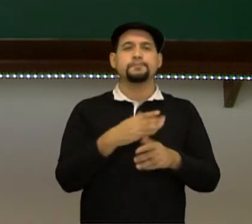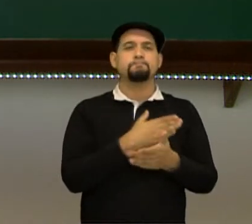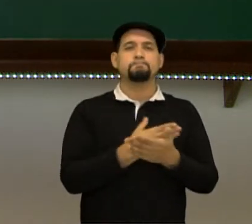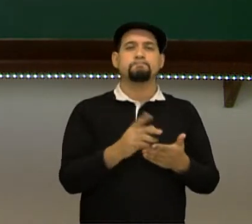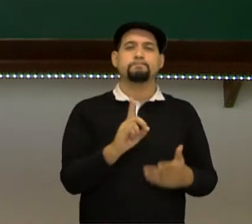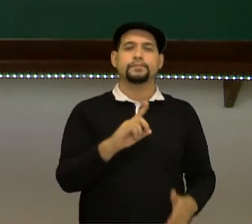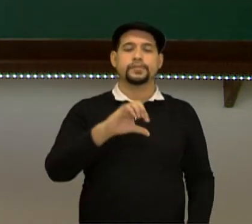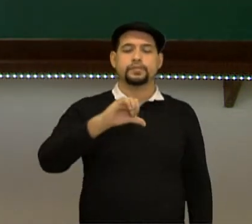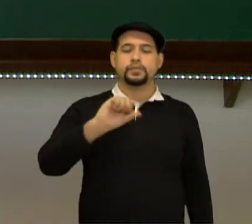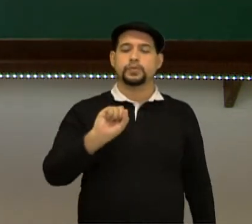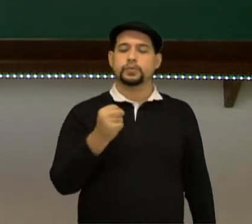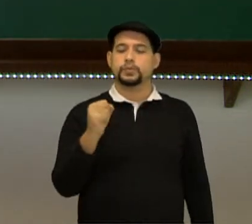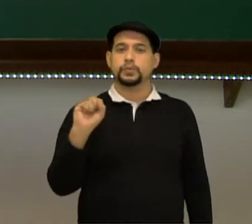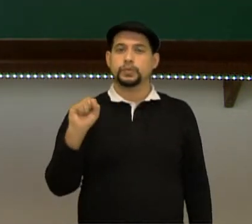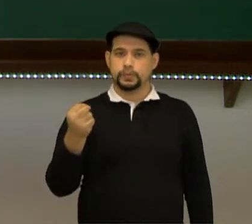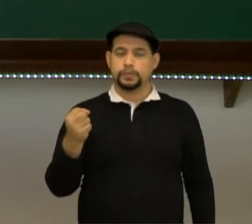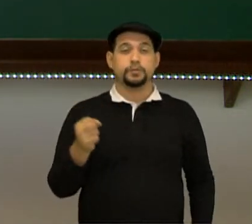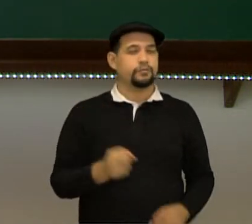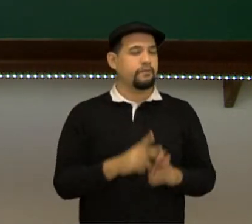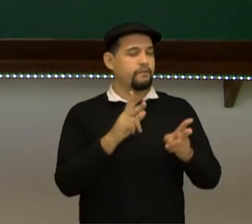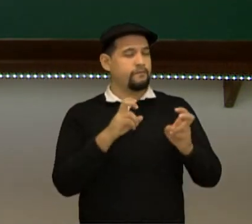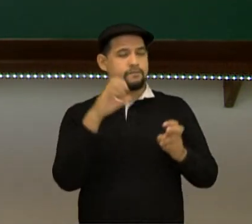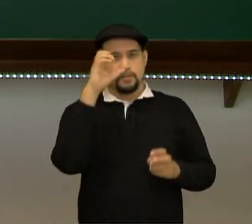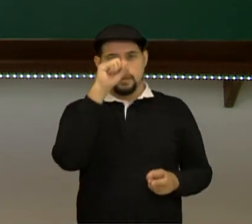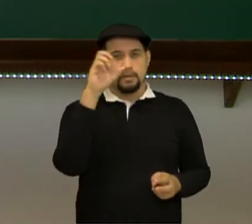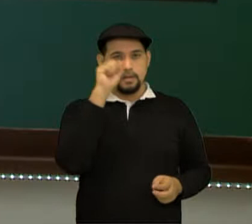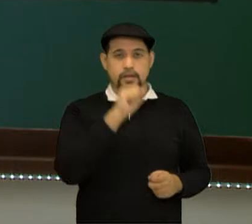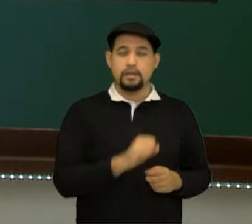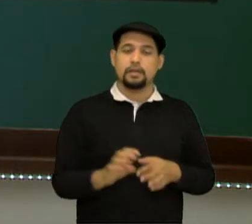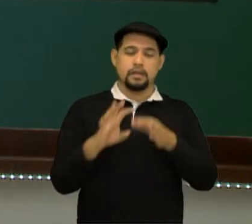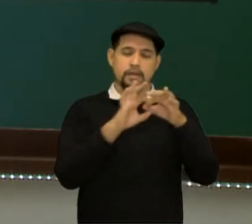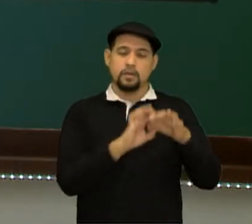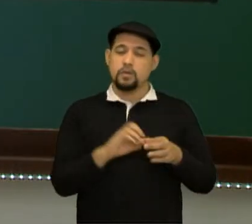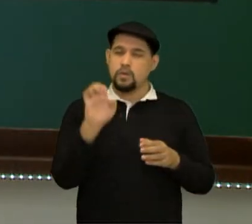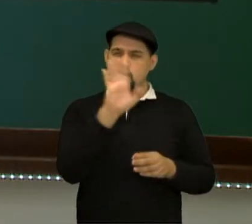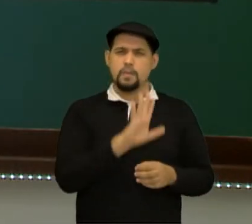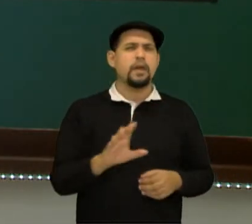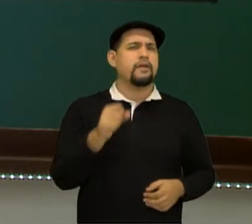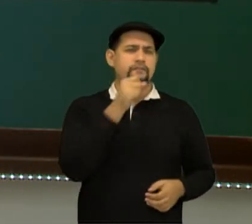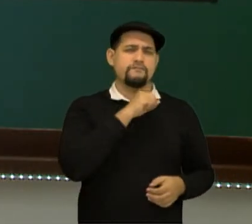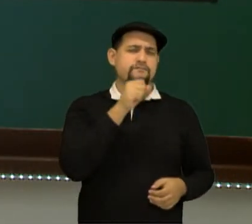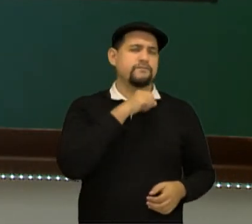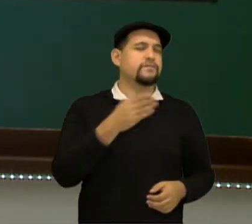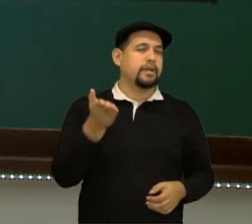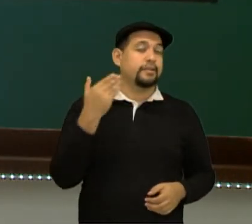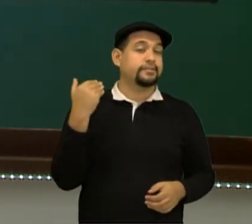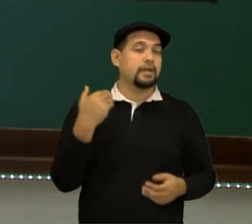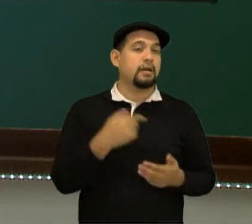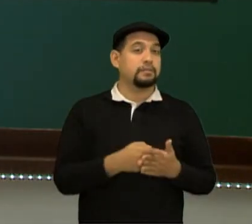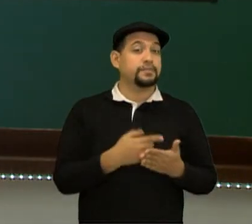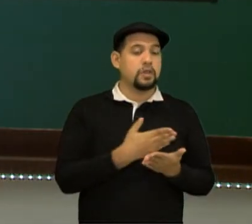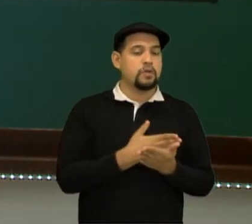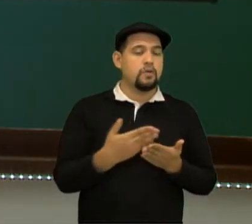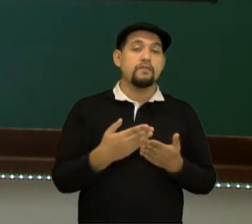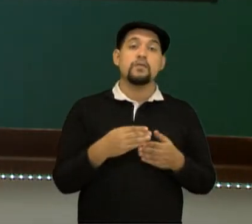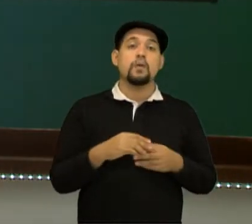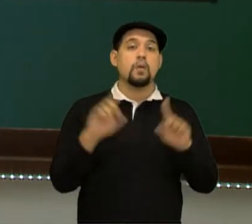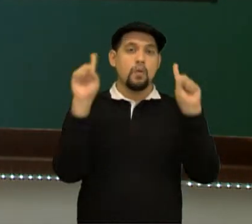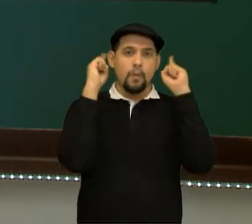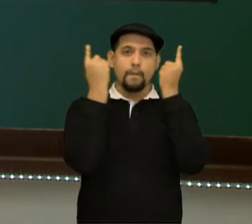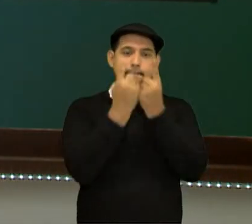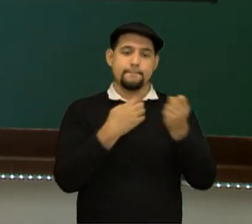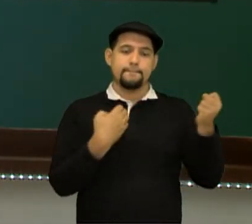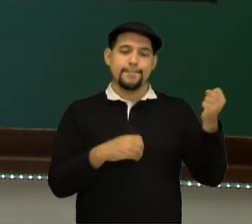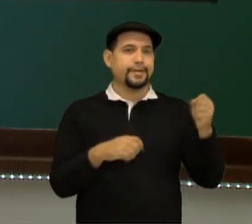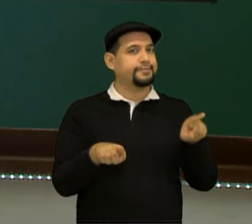de 1988 nós vamos ver que europeia bem mais antiguinha então é mais recente ou México